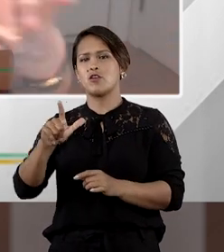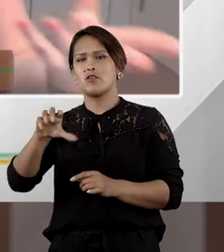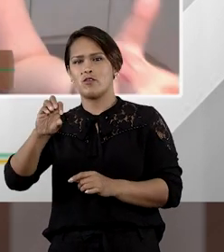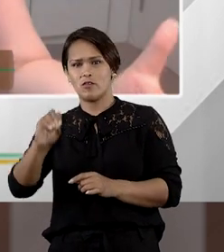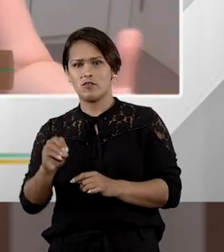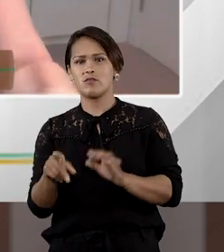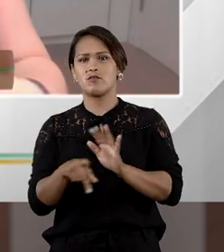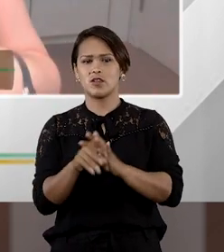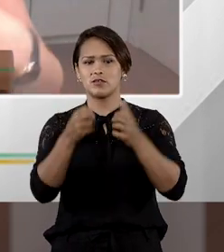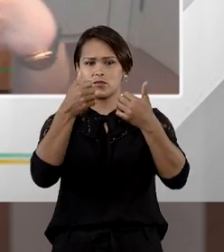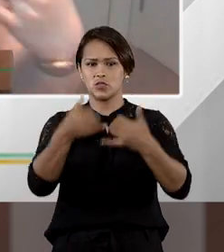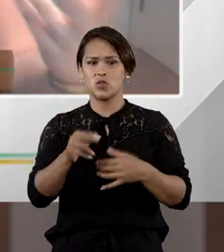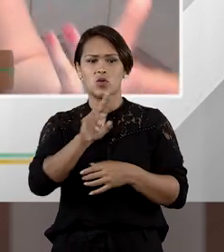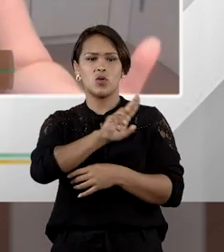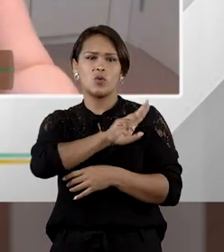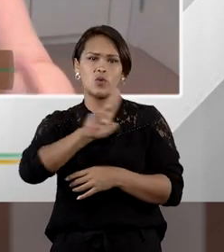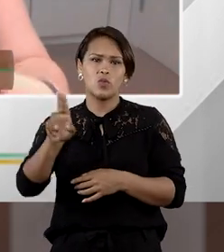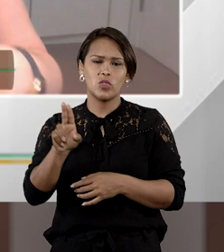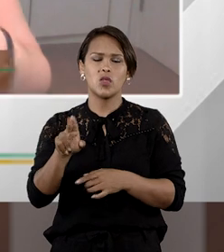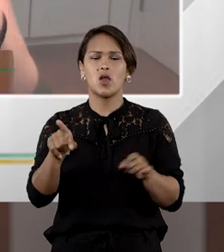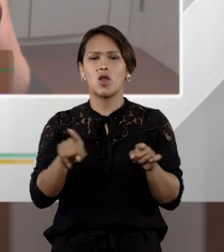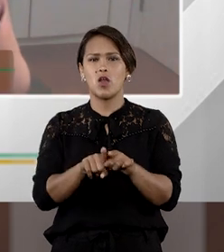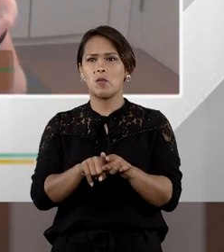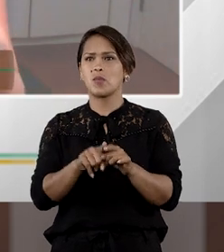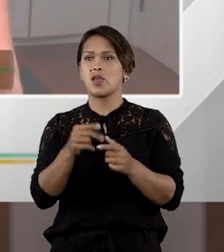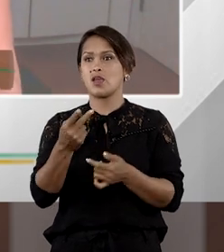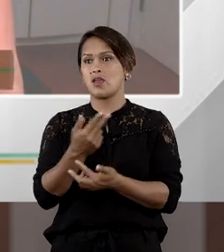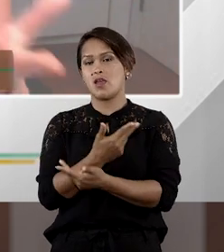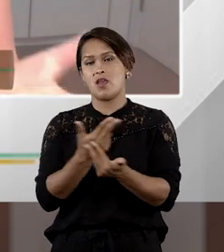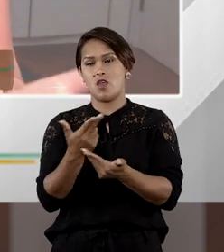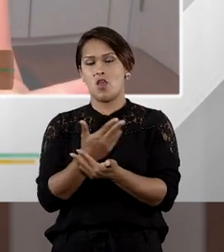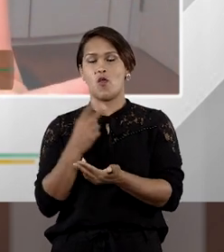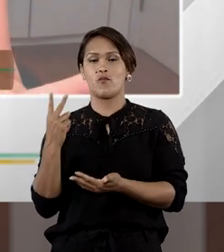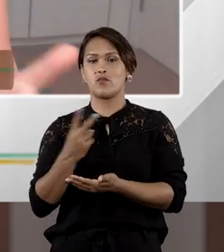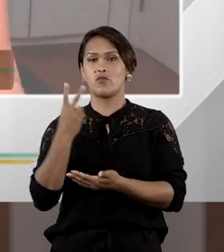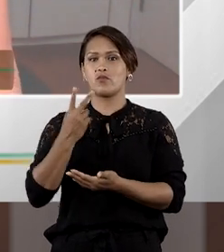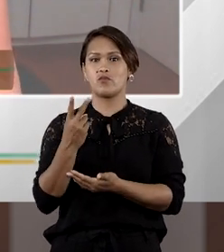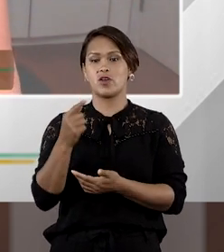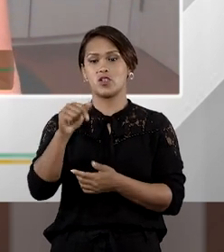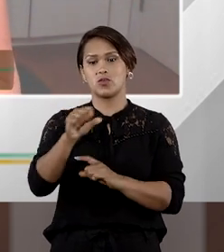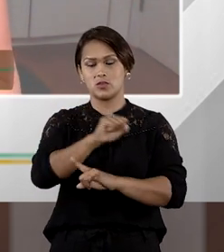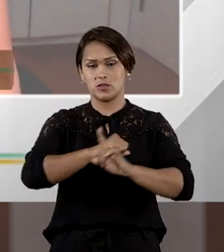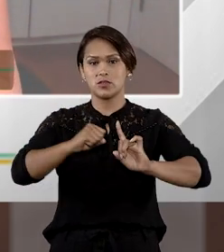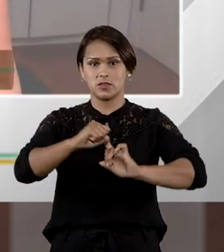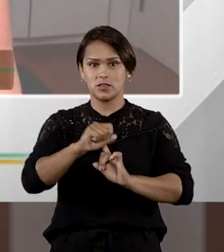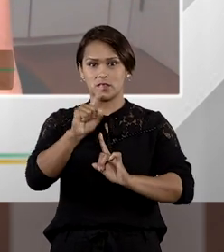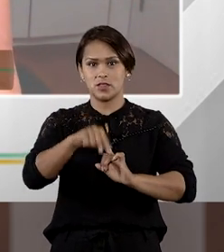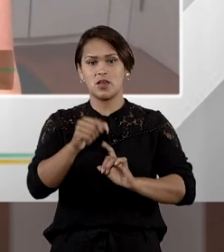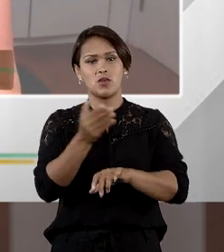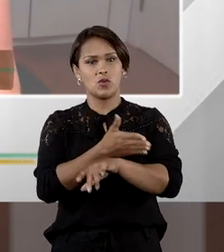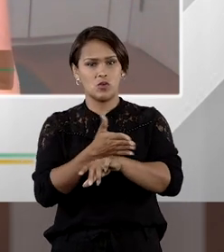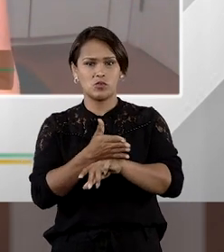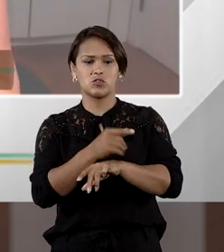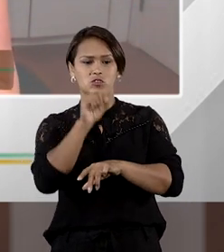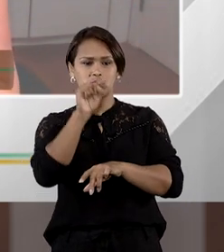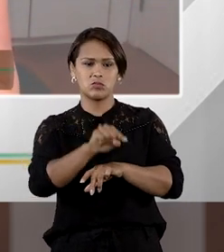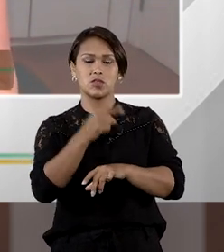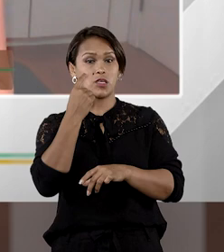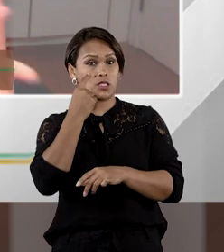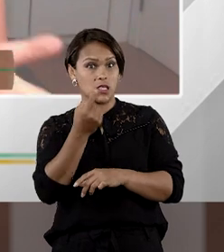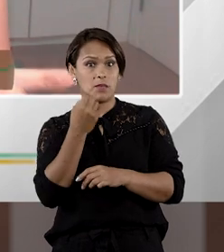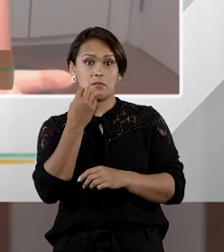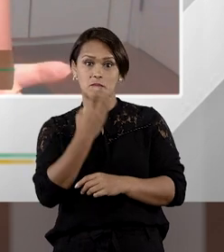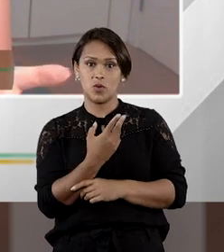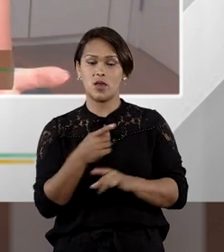né? Realmente, o nome, a reputação, são realmente objetos de valor na nossa sociedade, costuma ser uma medida interessante,